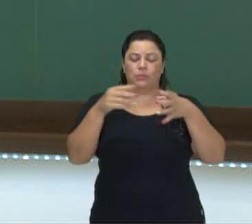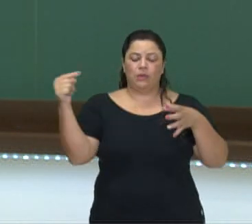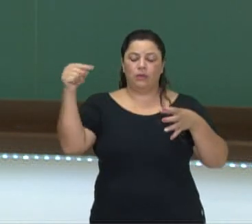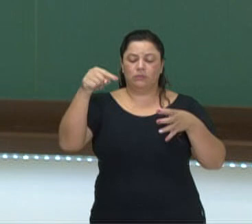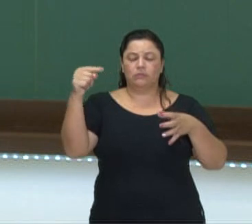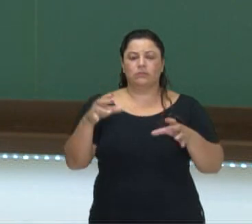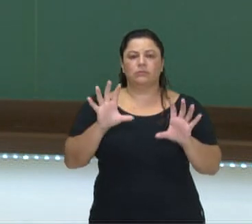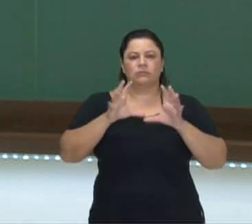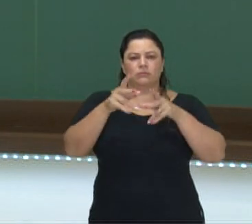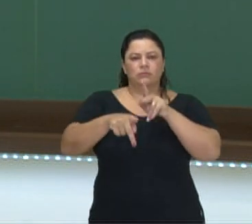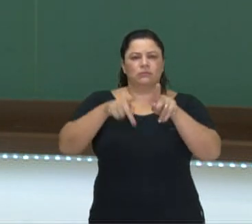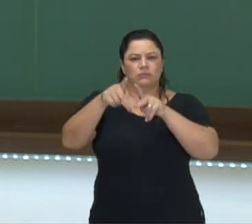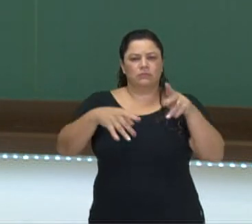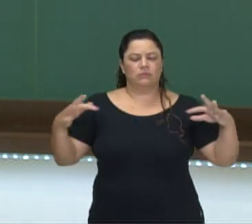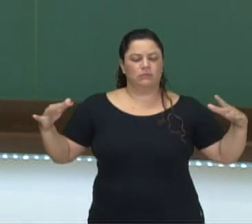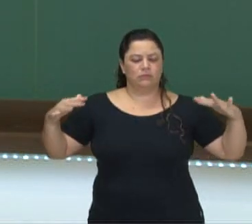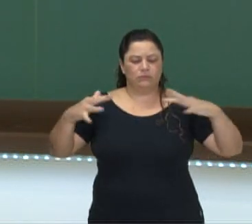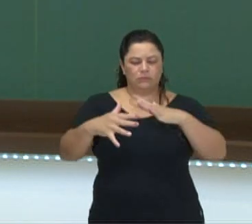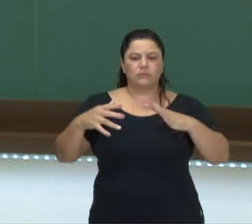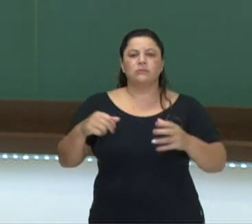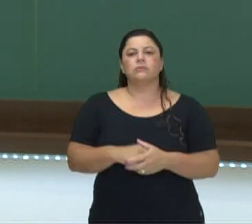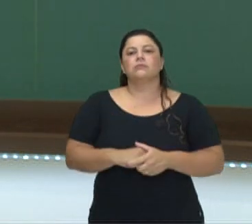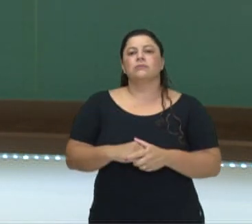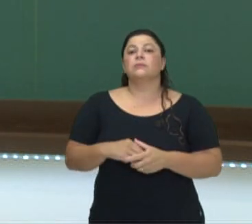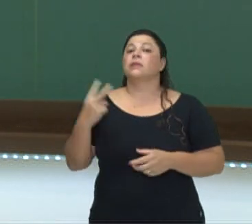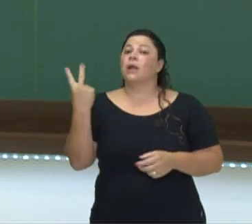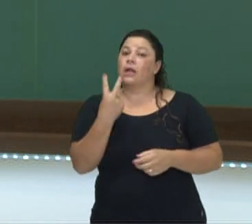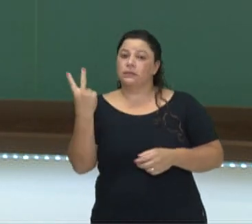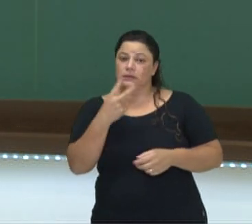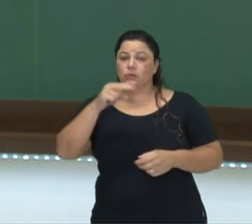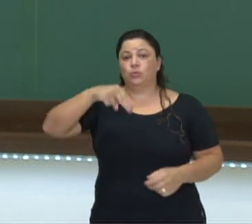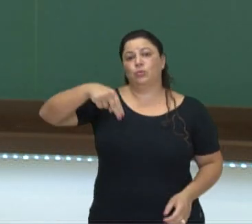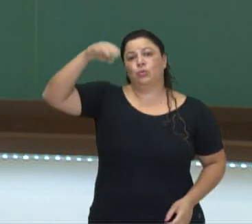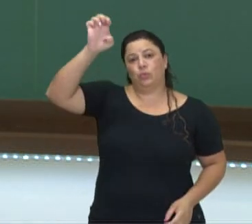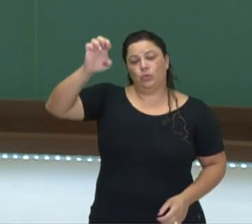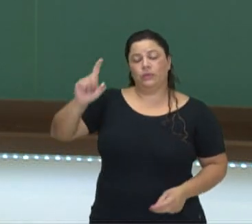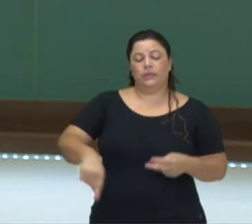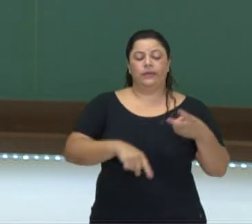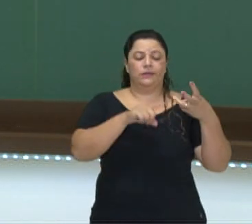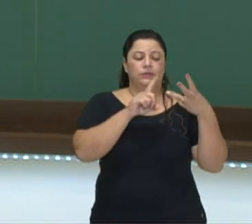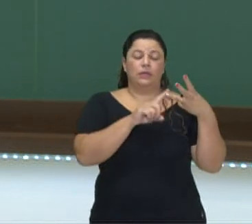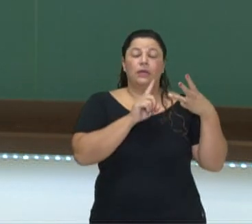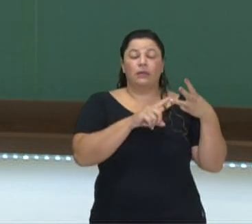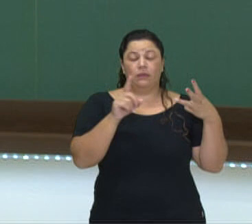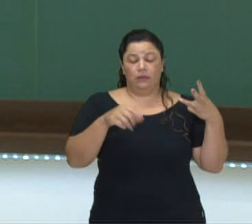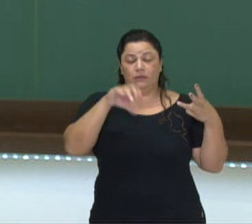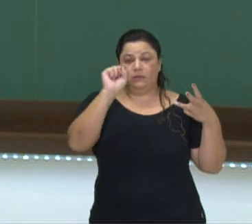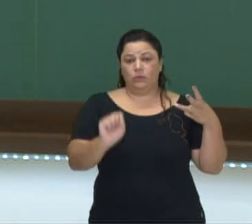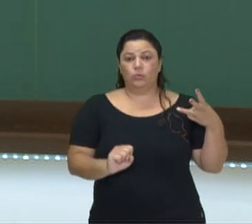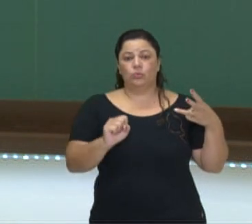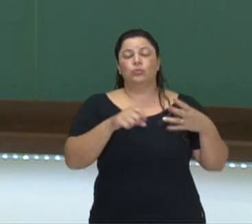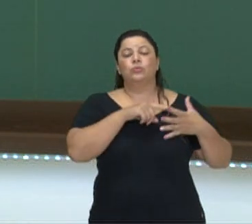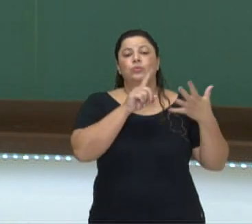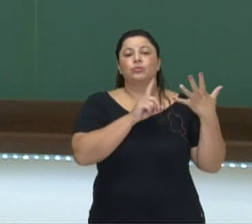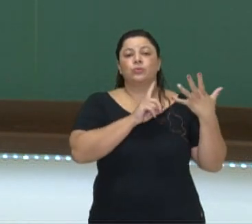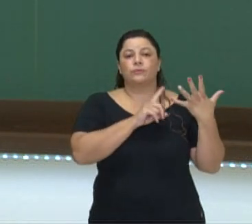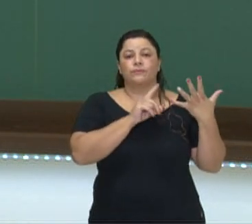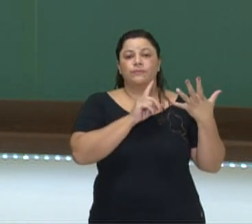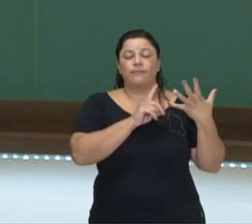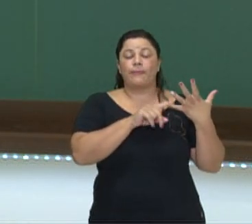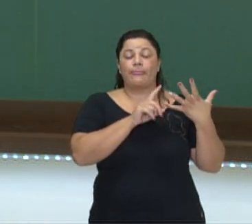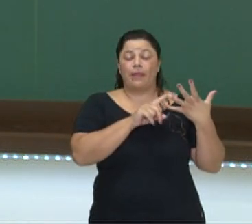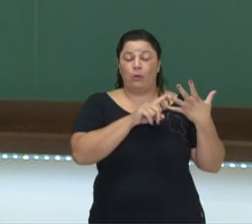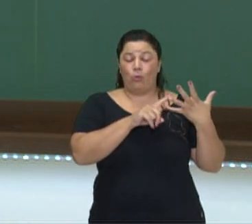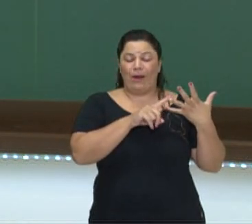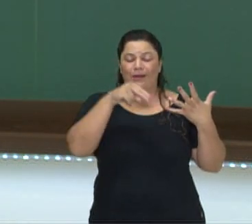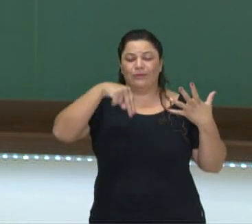no Sudeste. Depois, em segundo lugar, o Nordeste. Em terceiro lugar, a região Sul. Em quarto lugar,